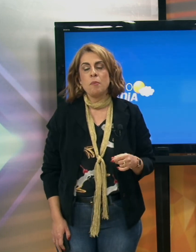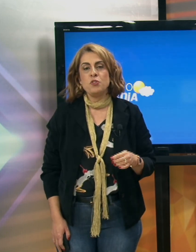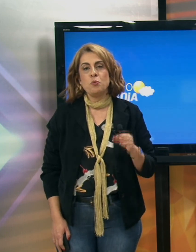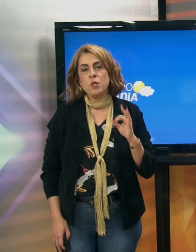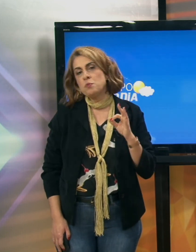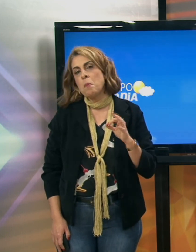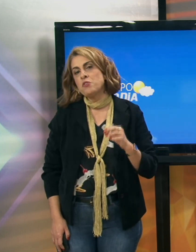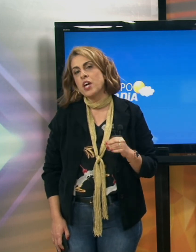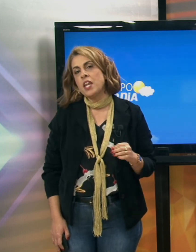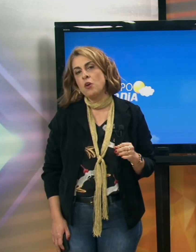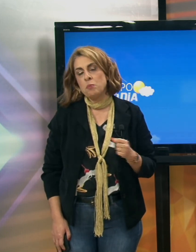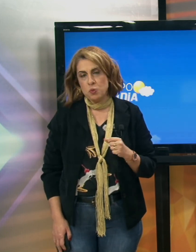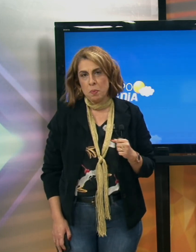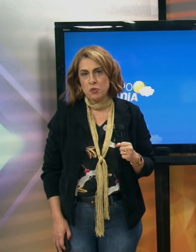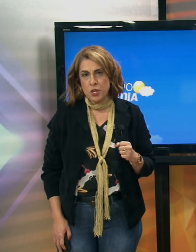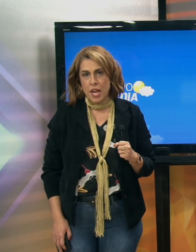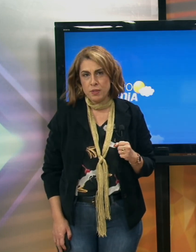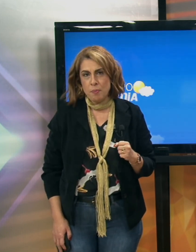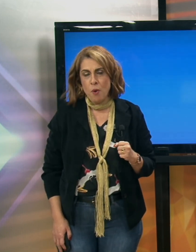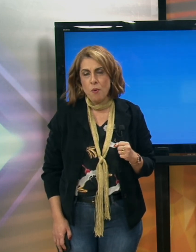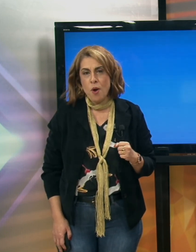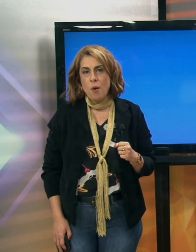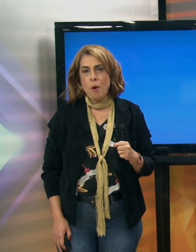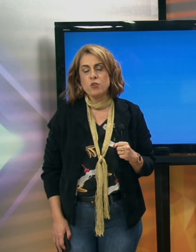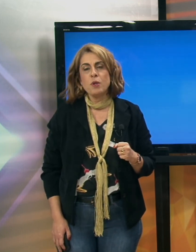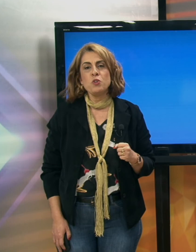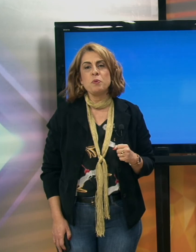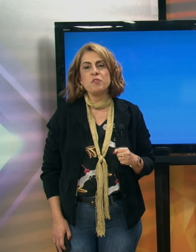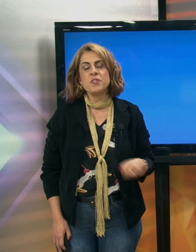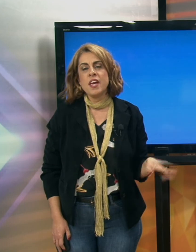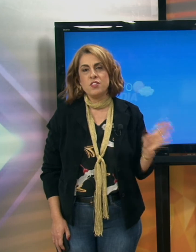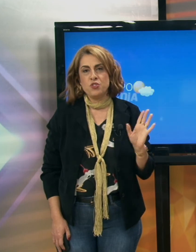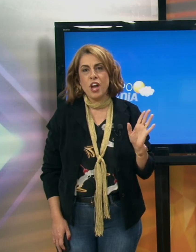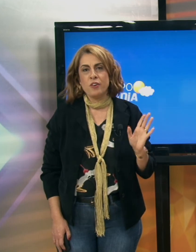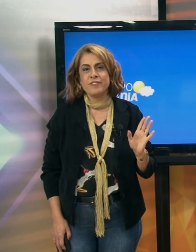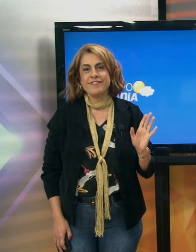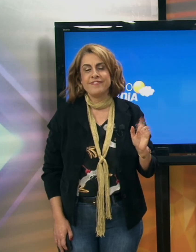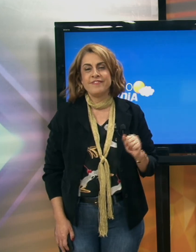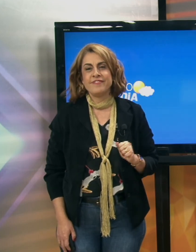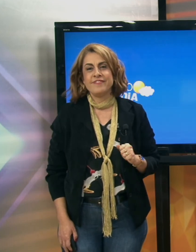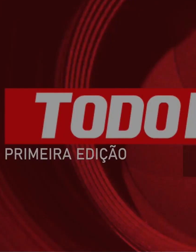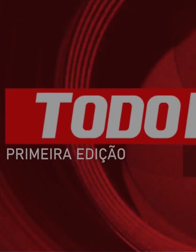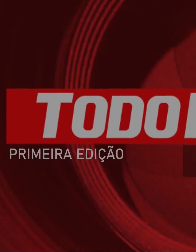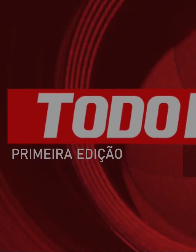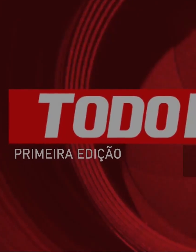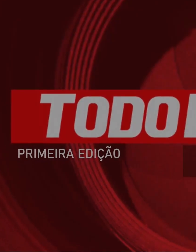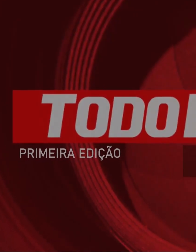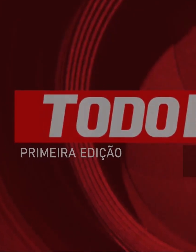novamente no mesmo bate-canal, no mesmo bate-horário, tá bom? Uma ótima noite para vocês. Tchau!